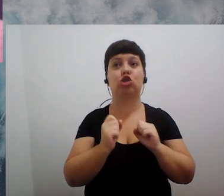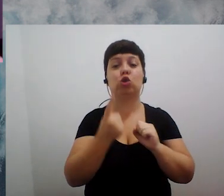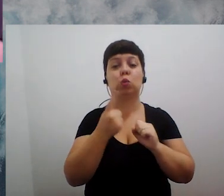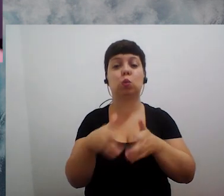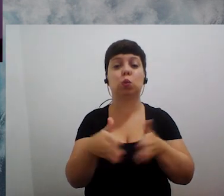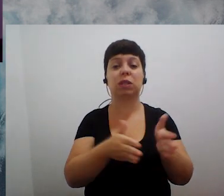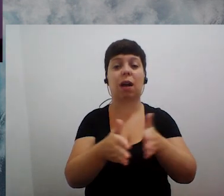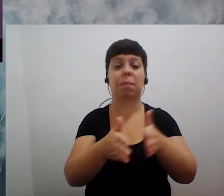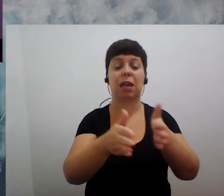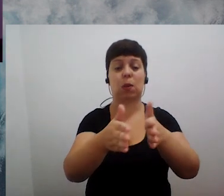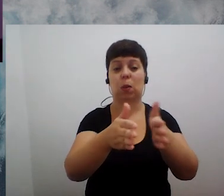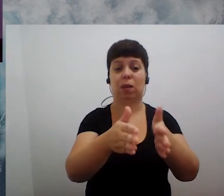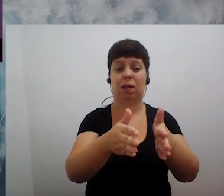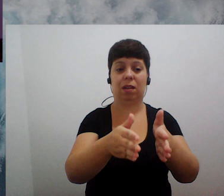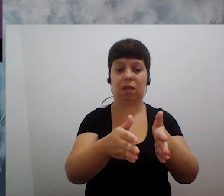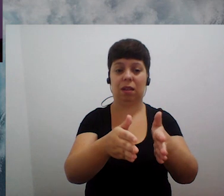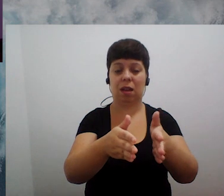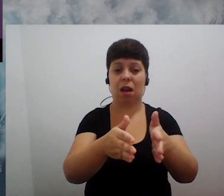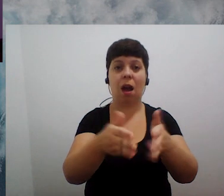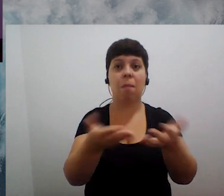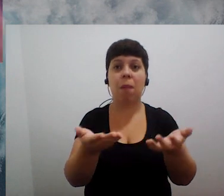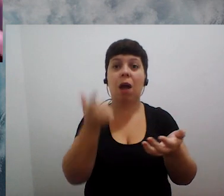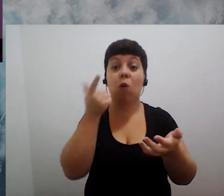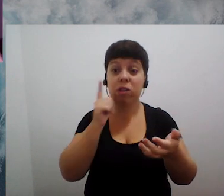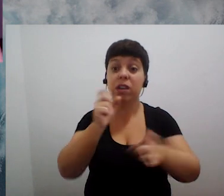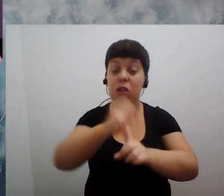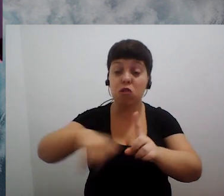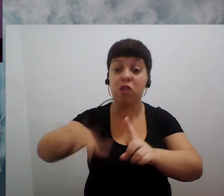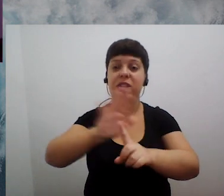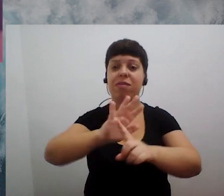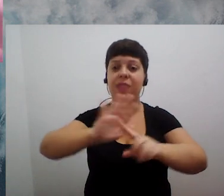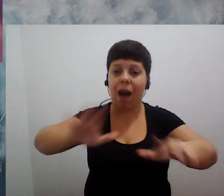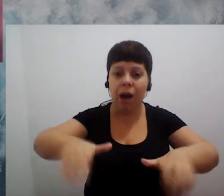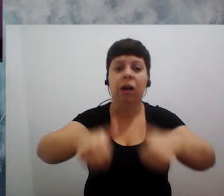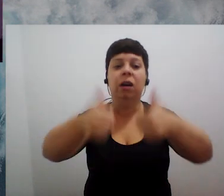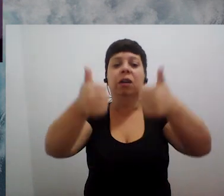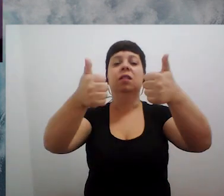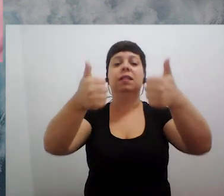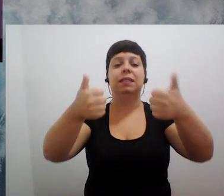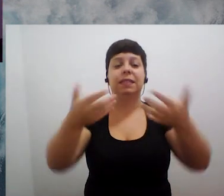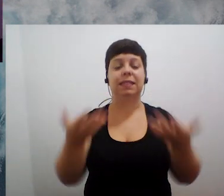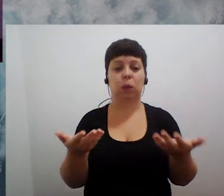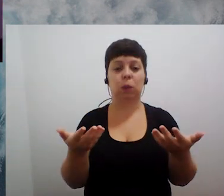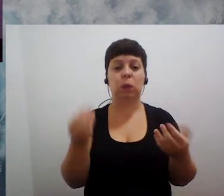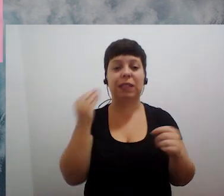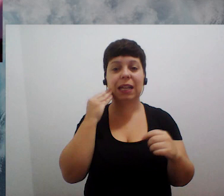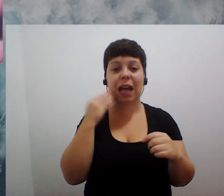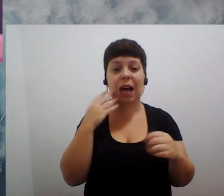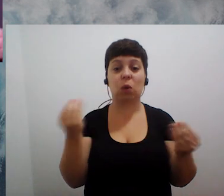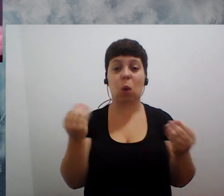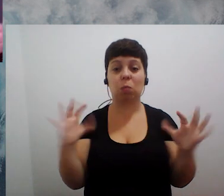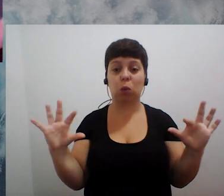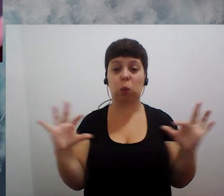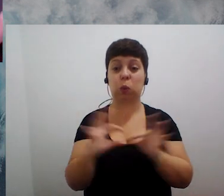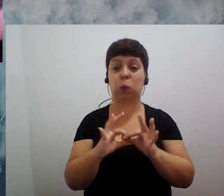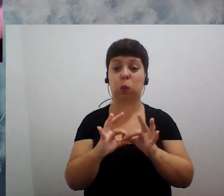um caminho para a gente trazer mais benefícios para a sociedade, trazer prosperidade para a sociedade. Ou seja, a